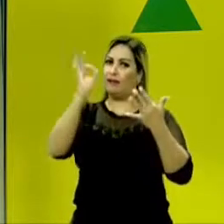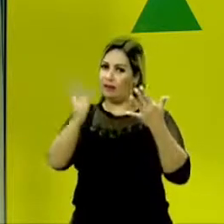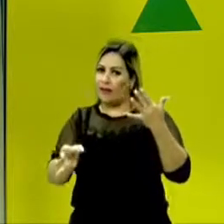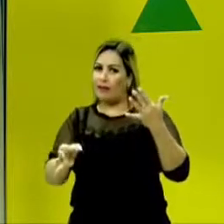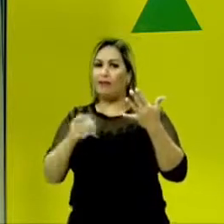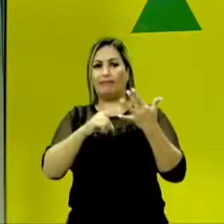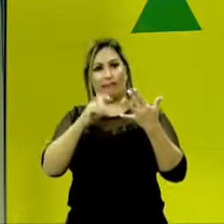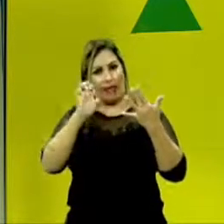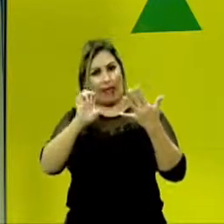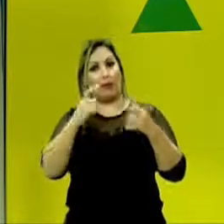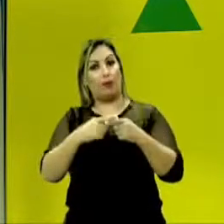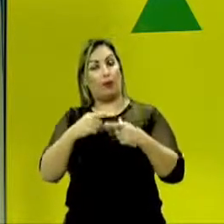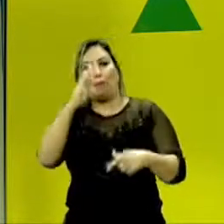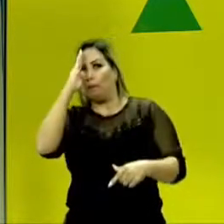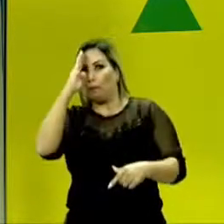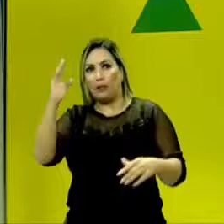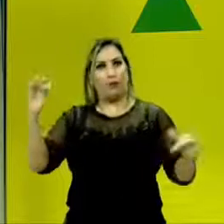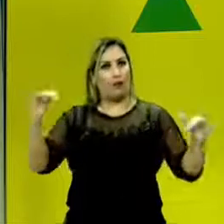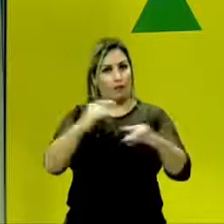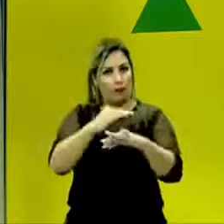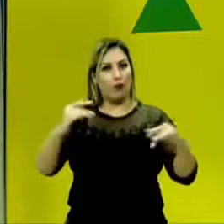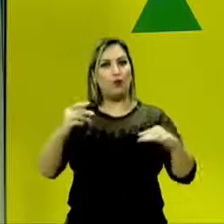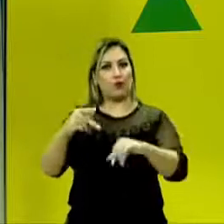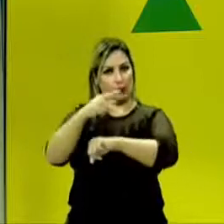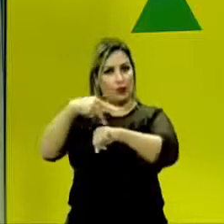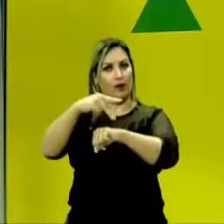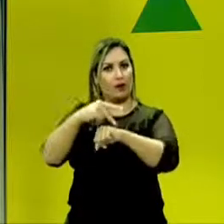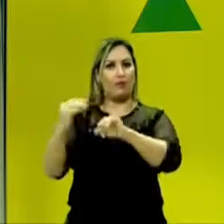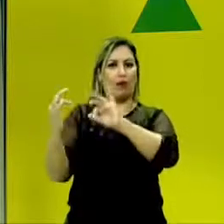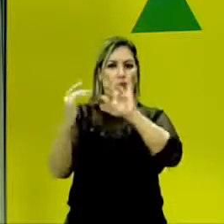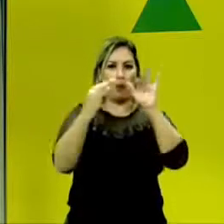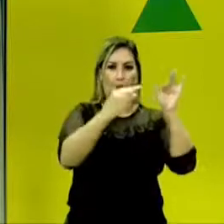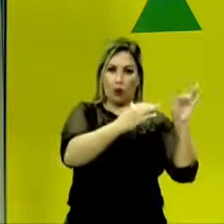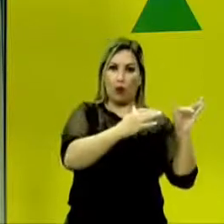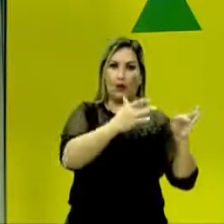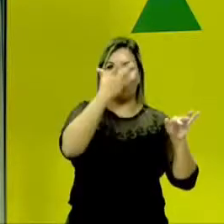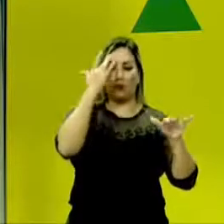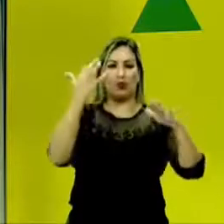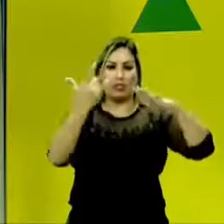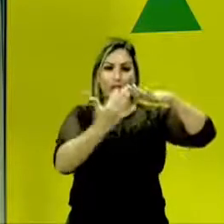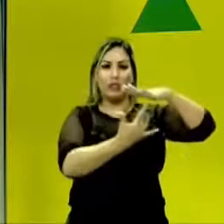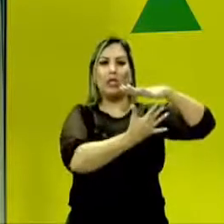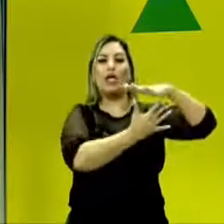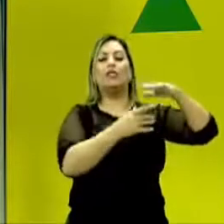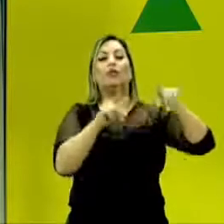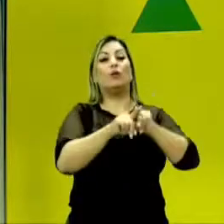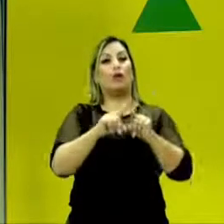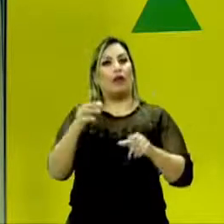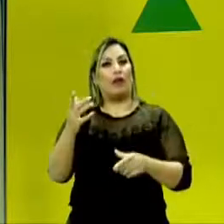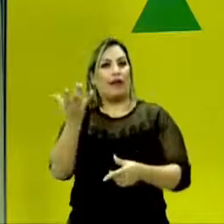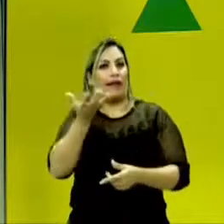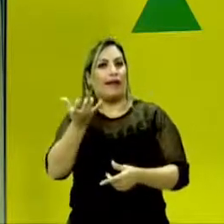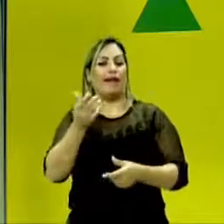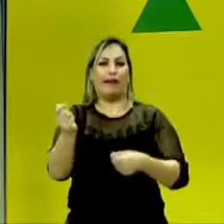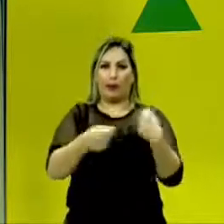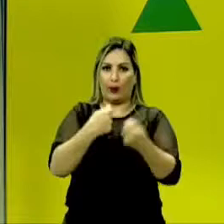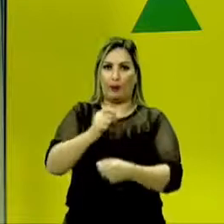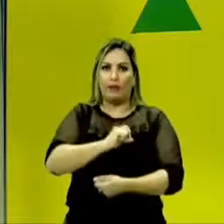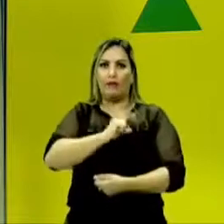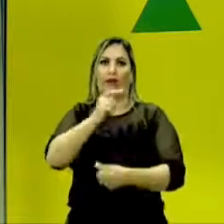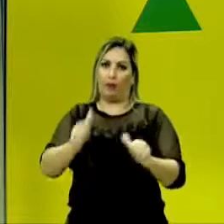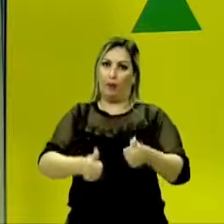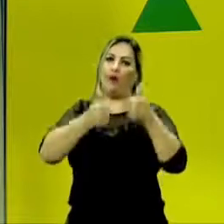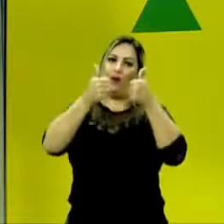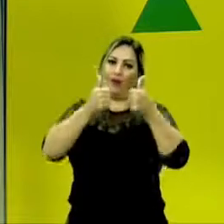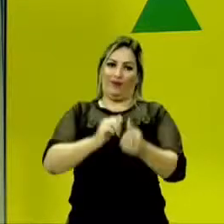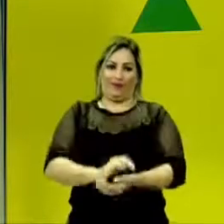vai marcar. O principal fluxo, né, a principal intenção desses imigrantes é conquistar uma vida econômica melhor.